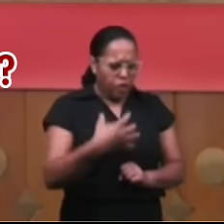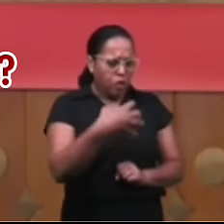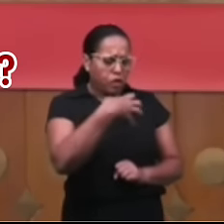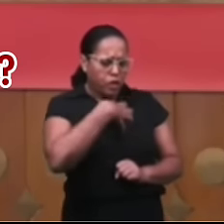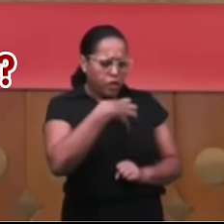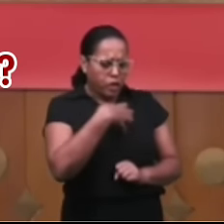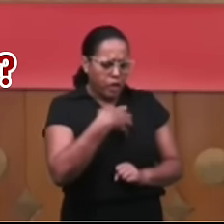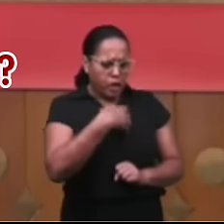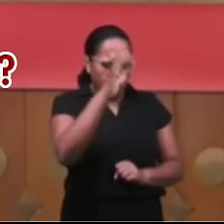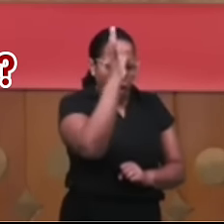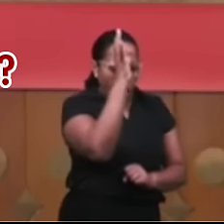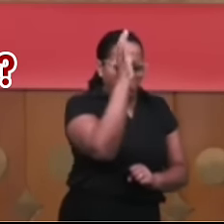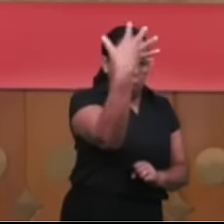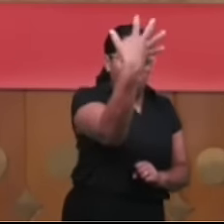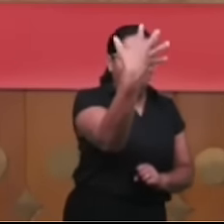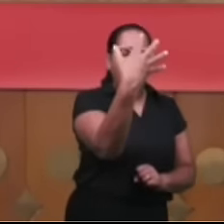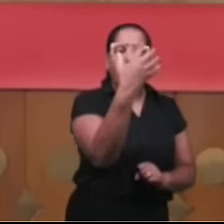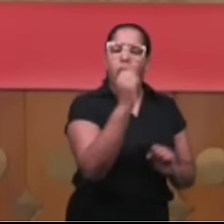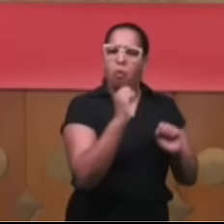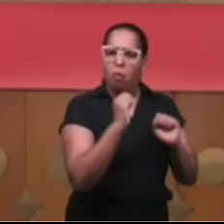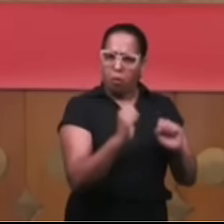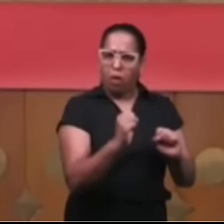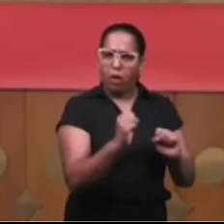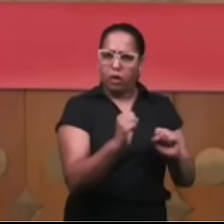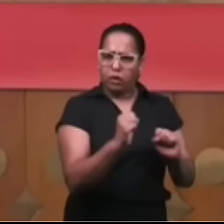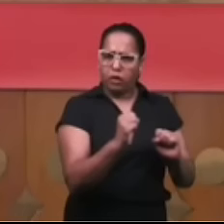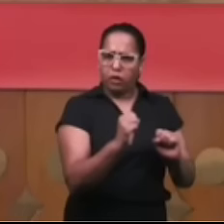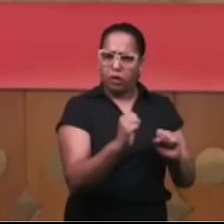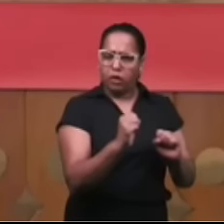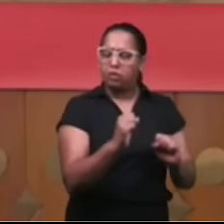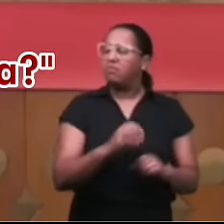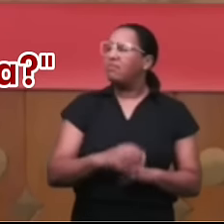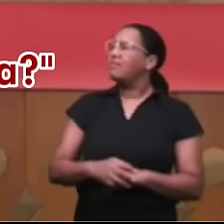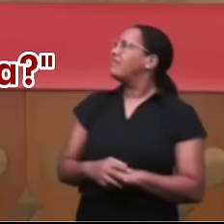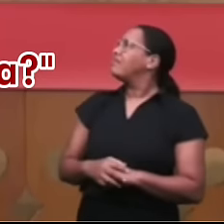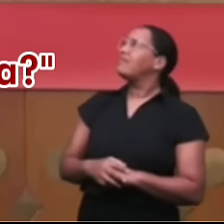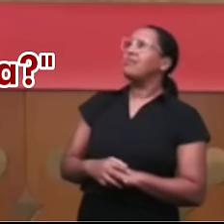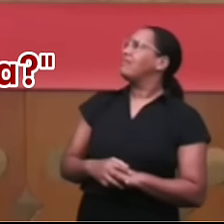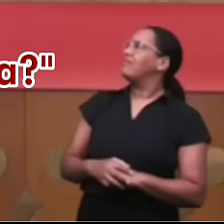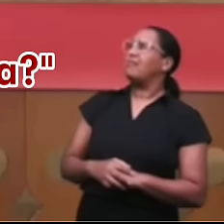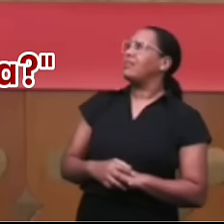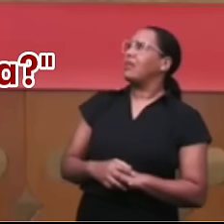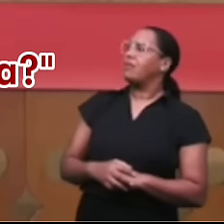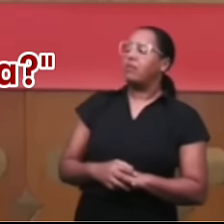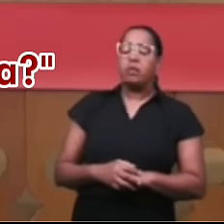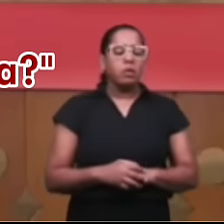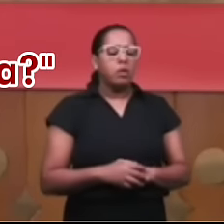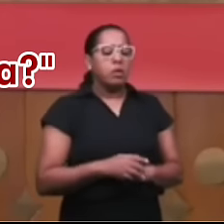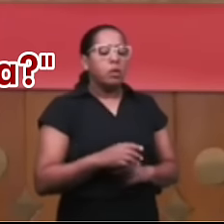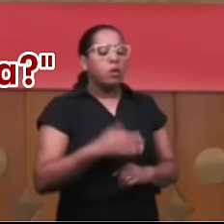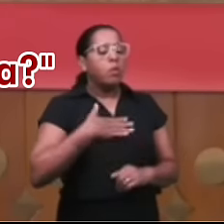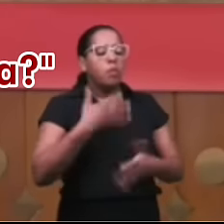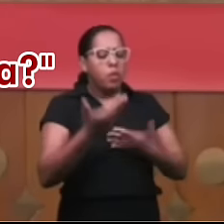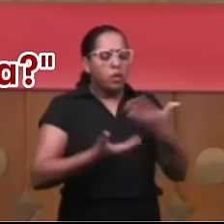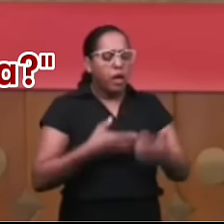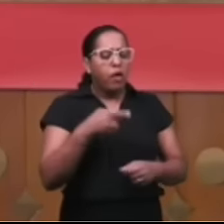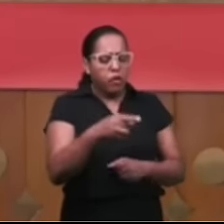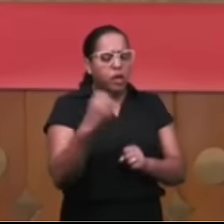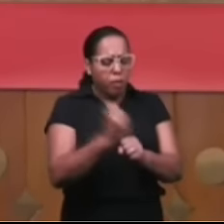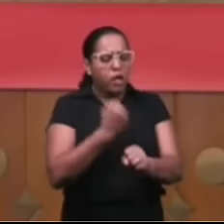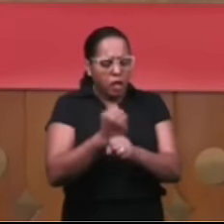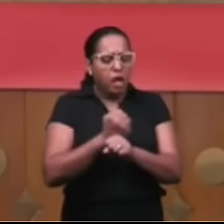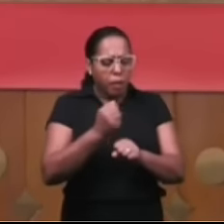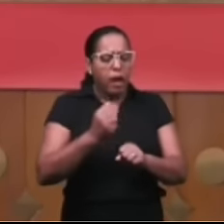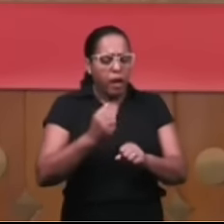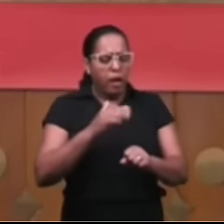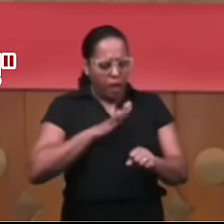de resolver a sua vida? Eu disse: Senhor, não posso. Meu servo, você pode fazer a minha obra?